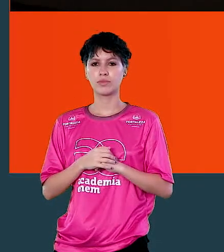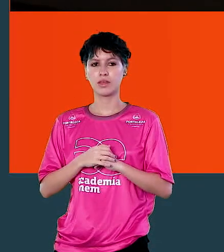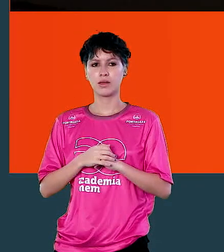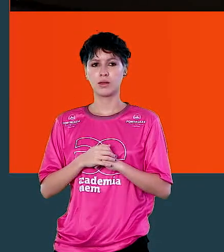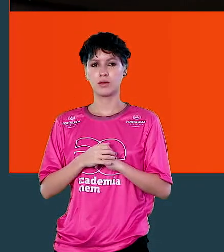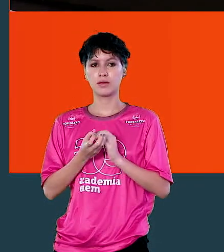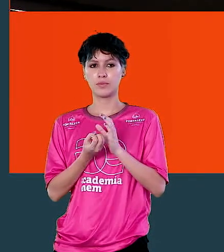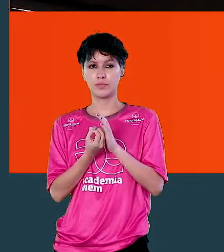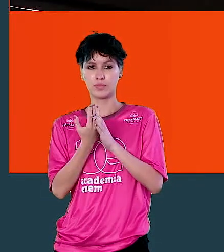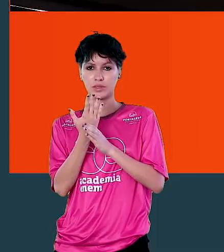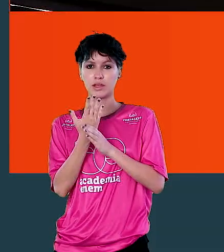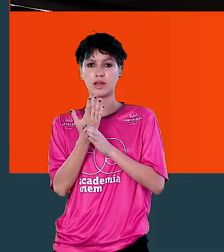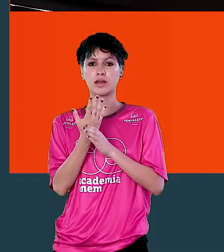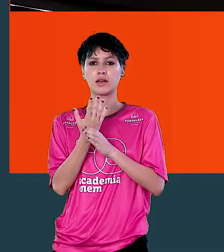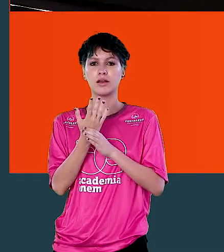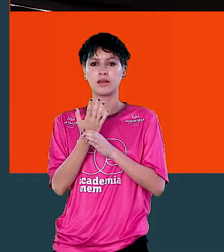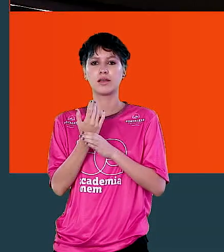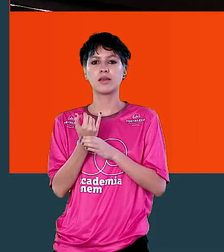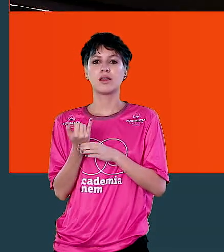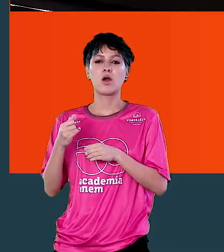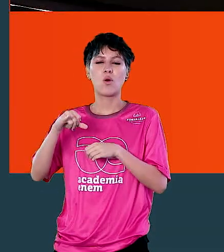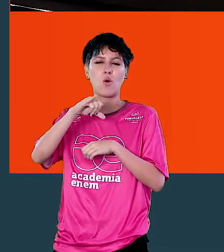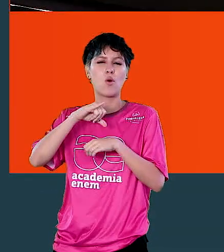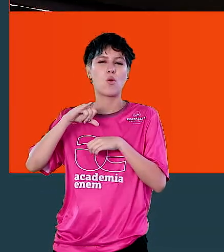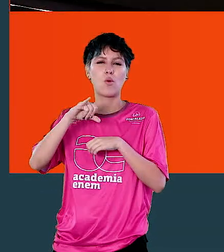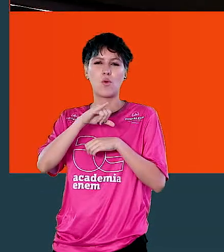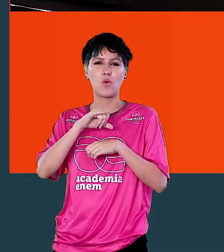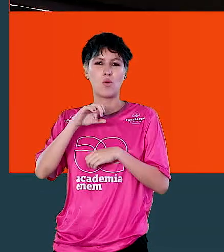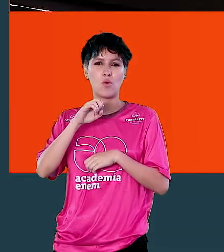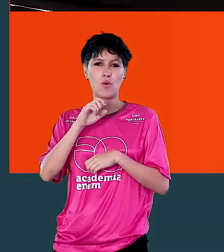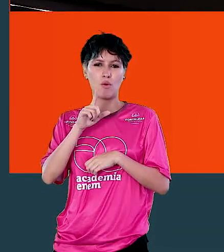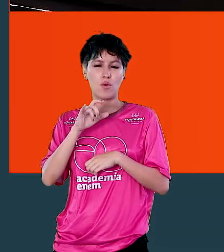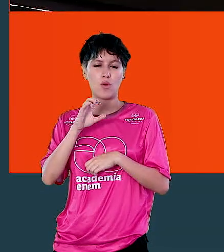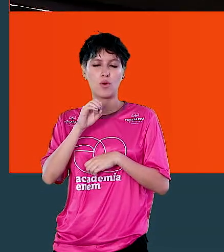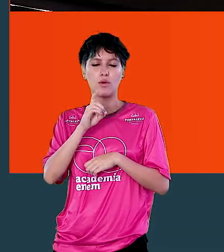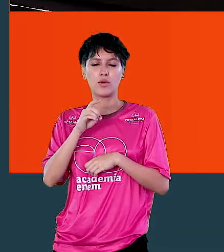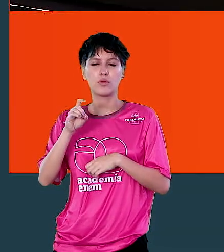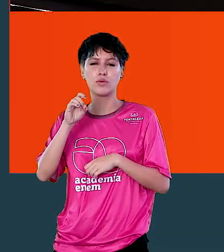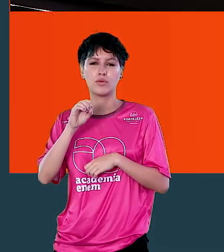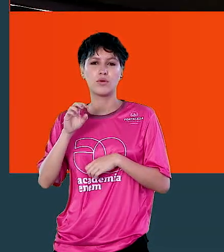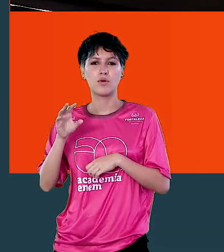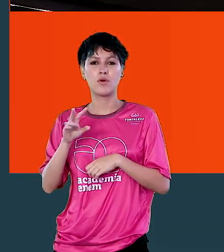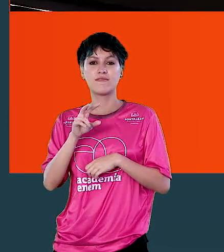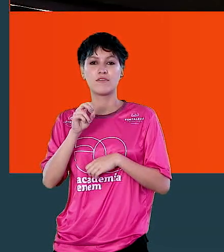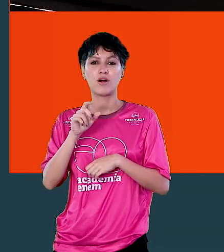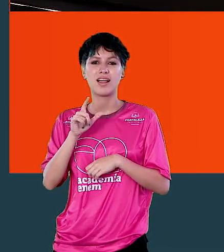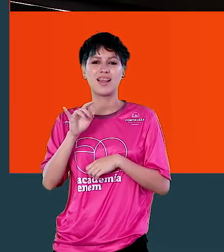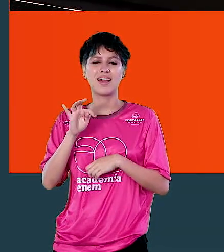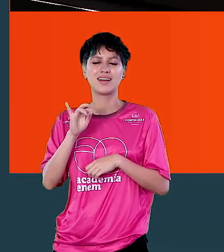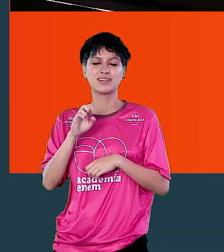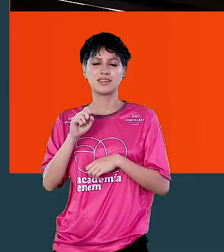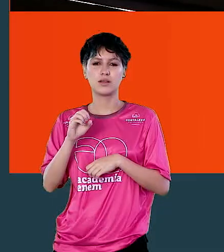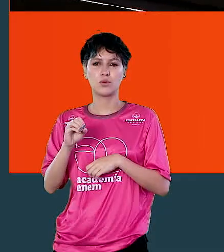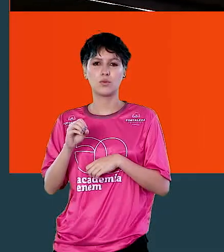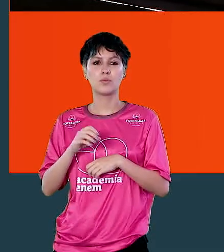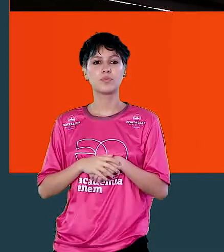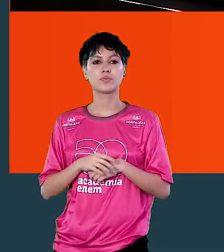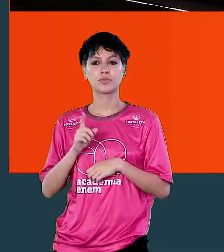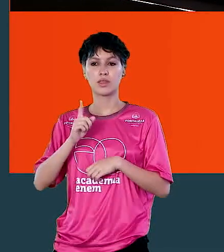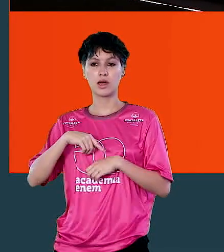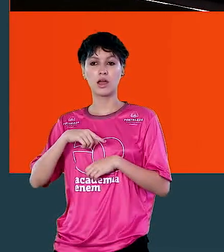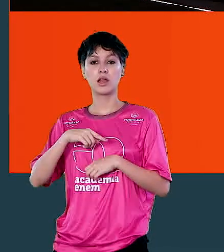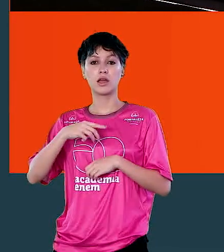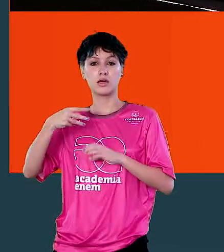voláteis. Óleos. A questão já falou num texto dela, ó. Óleo, galera, é uma molécula polar ou